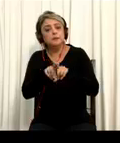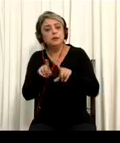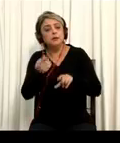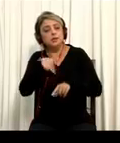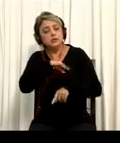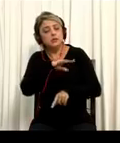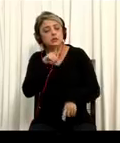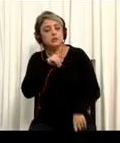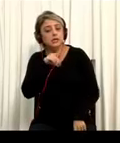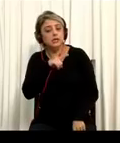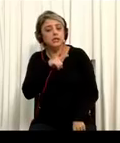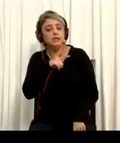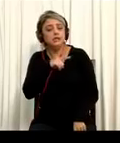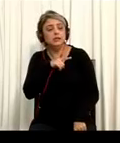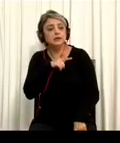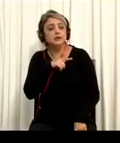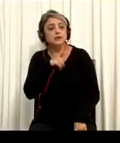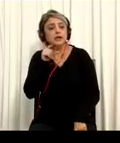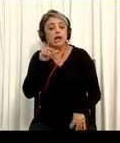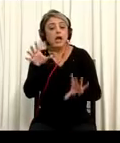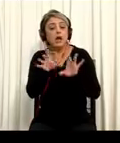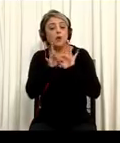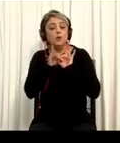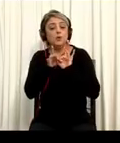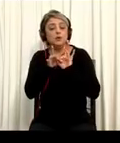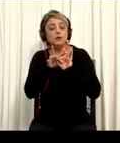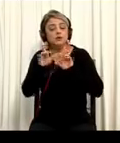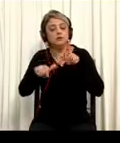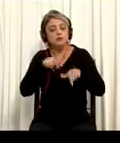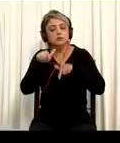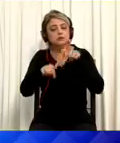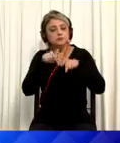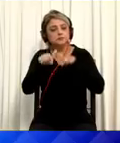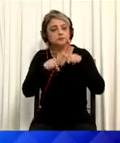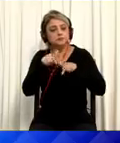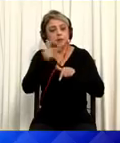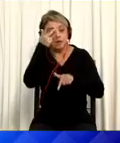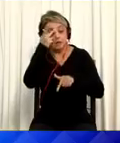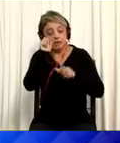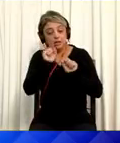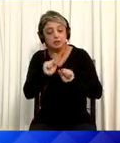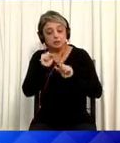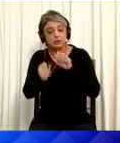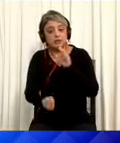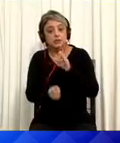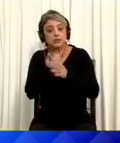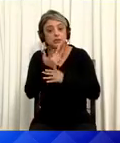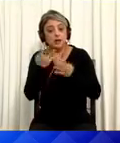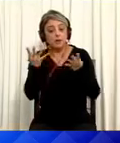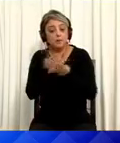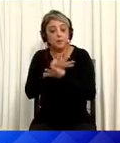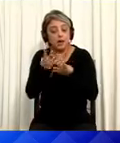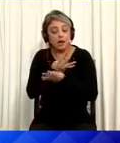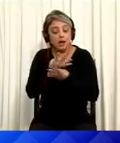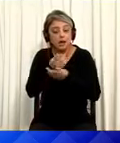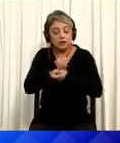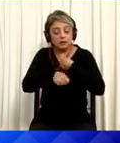gente tenha também aí a união desses trabalhadores para que a gente possa criar uma rede de